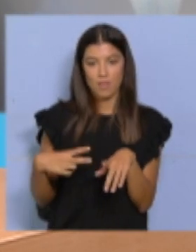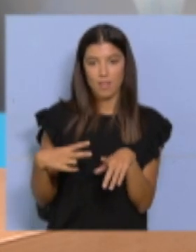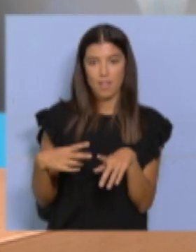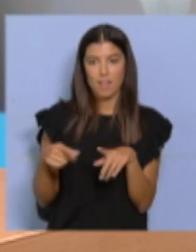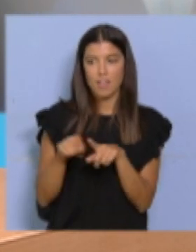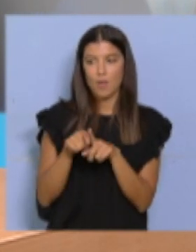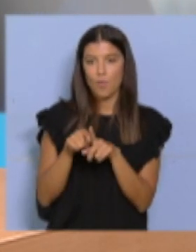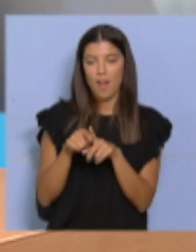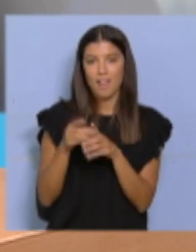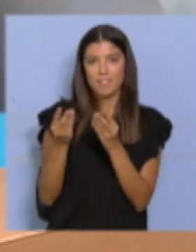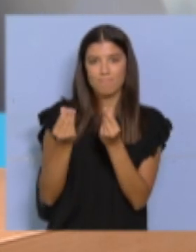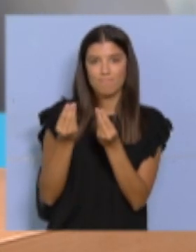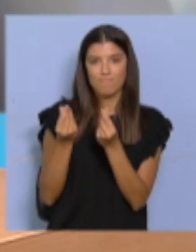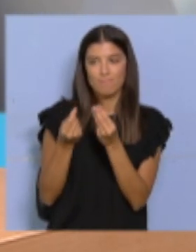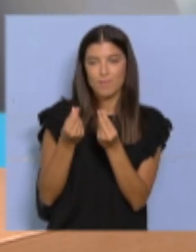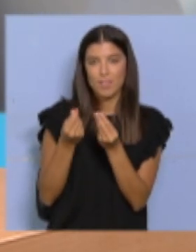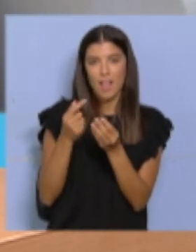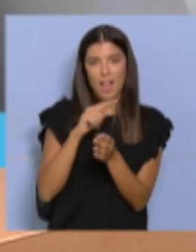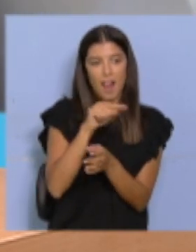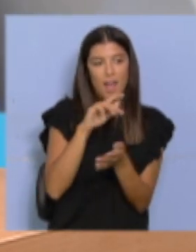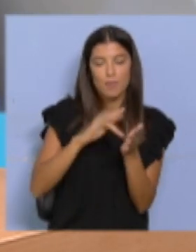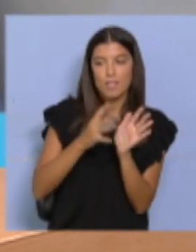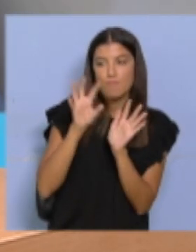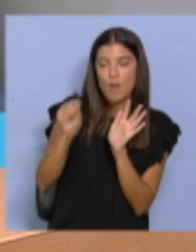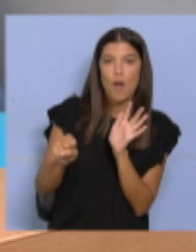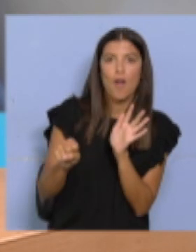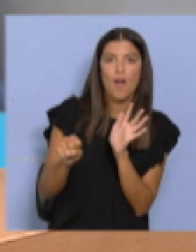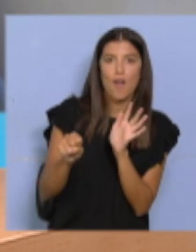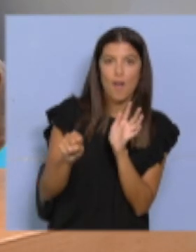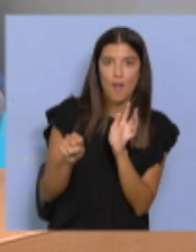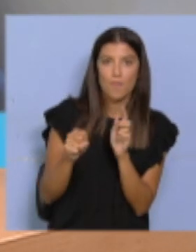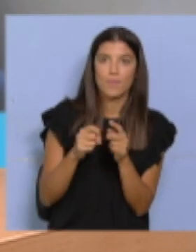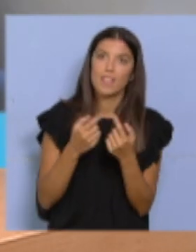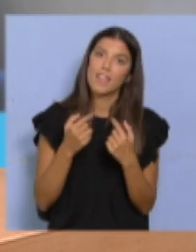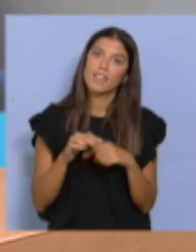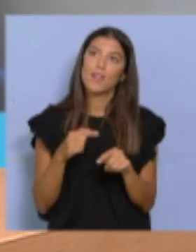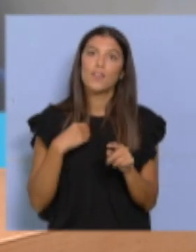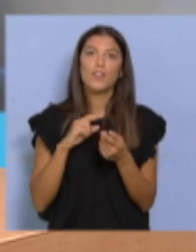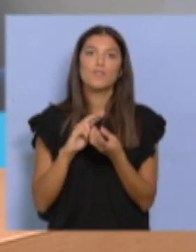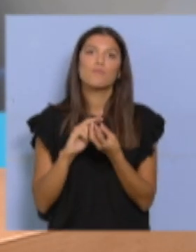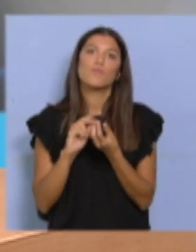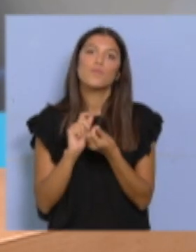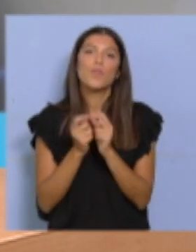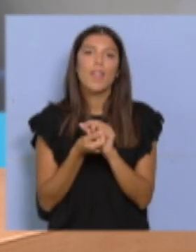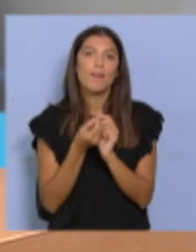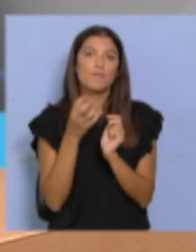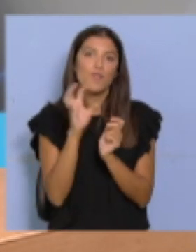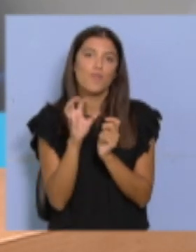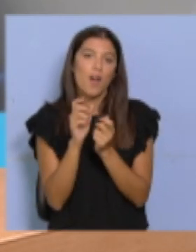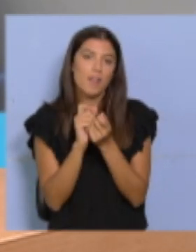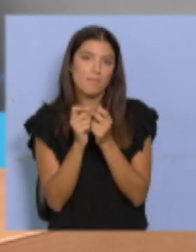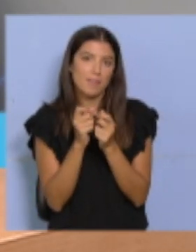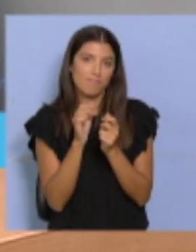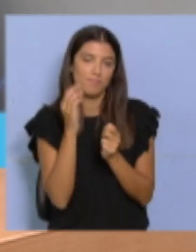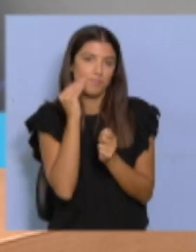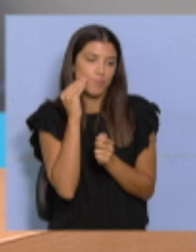foi a tentar adocicar o nosso português com aquele jeitinho assim bem brasileiro, né? Essa